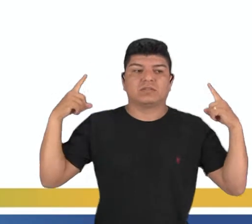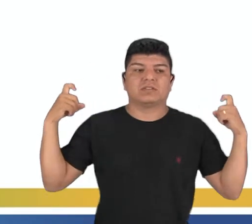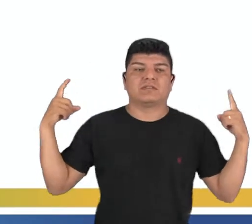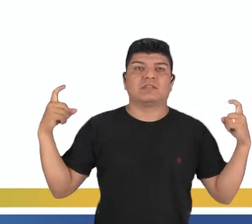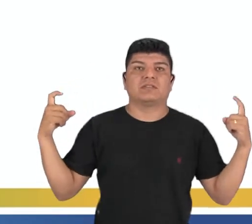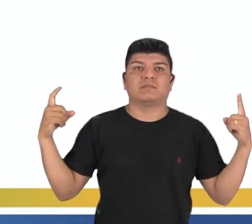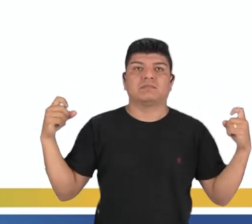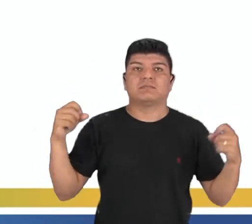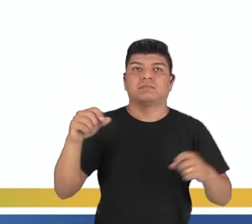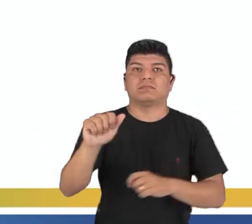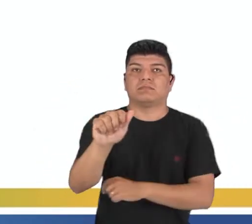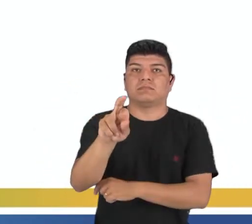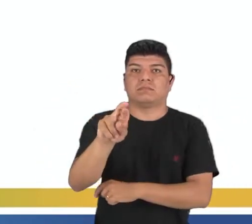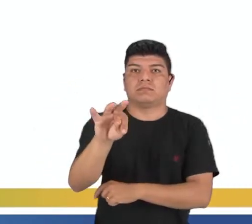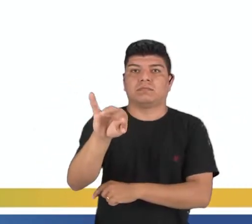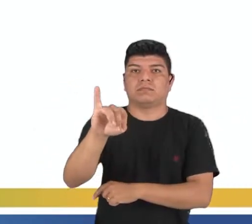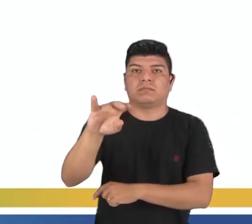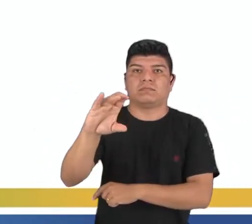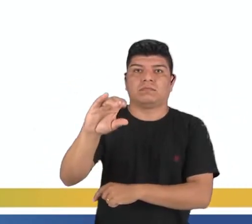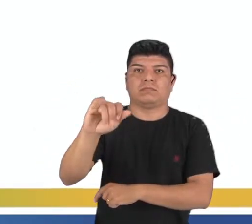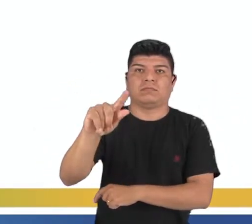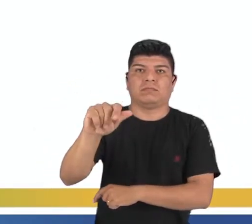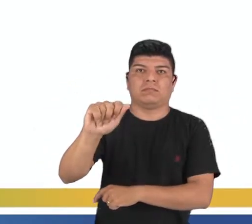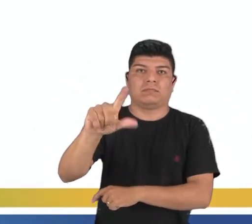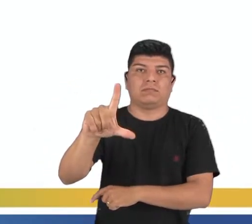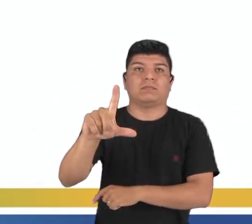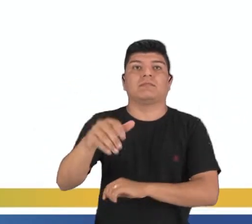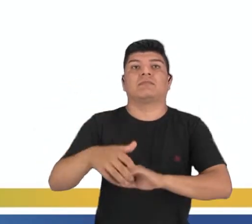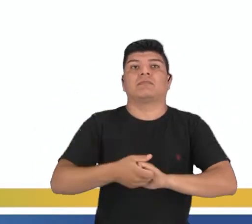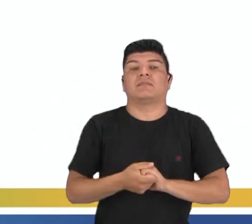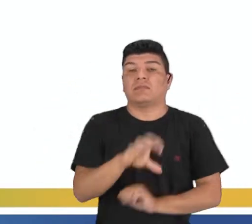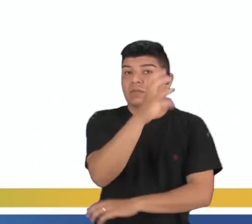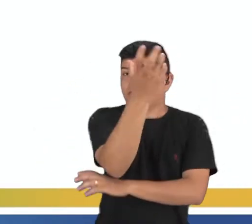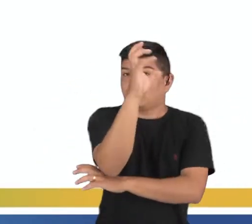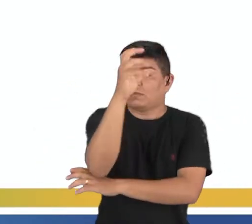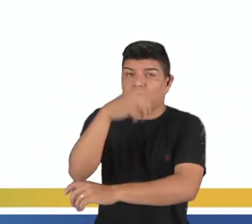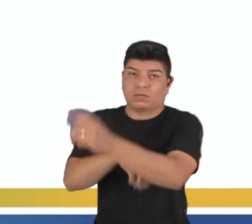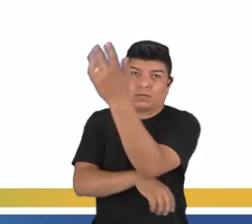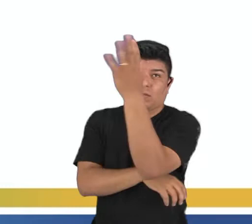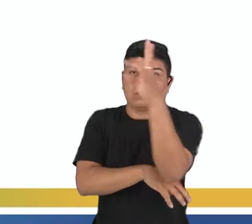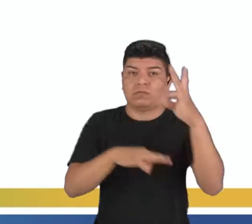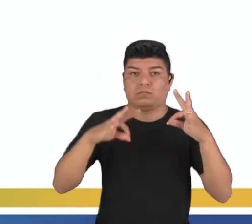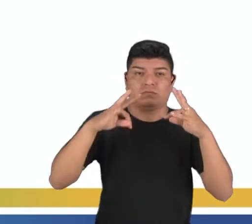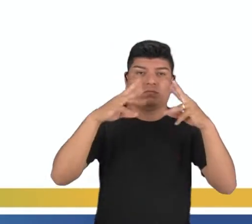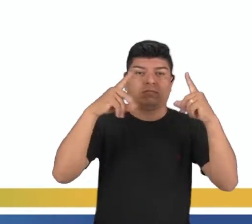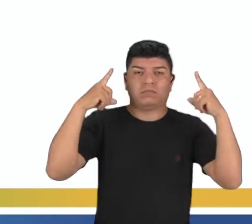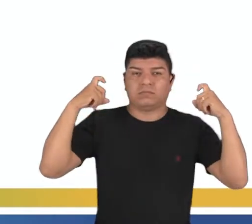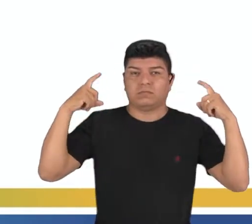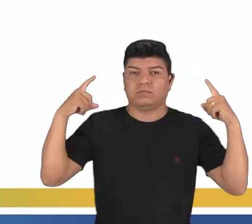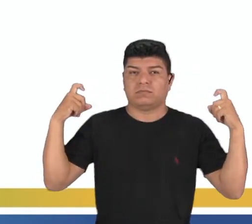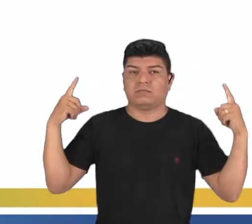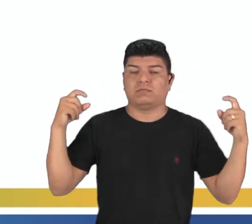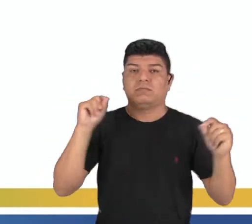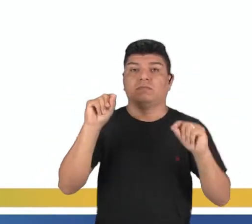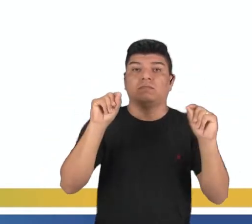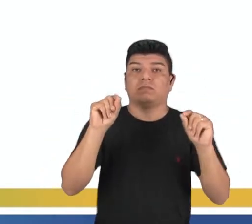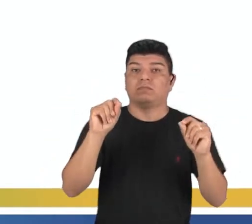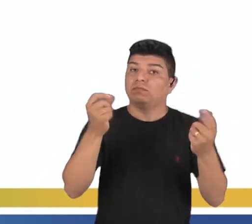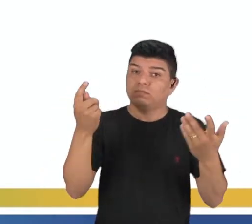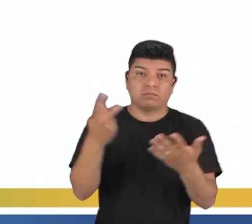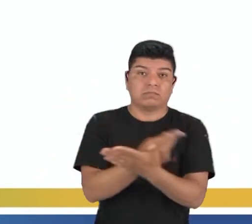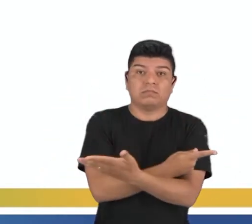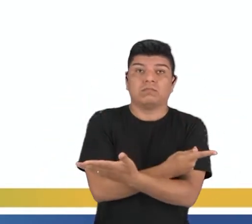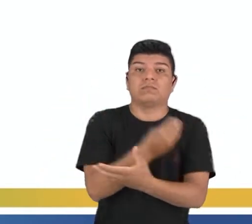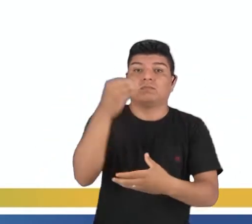acompanha comigo. Os sons da natureza. Os sons da natureza são todos os sons que vêm da